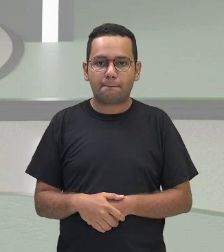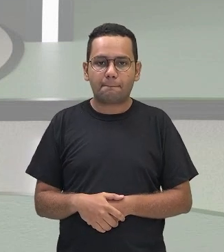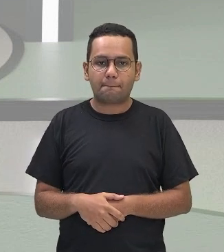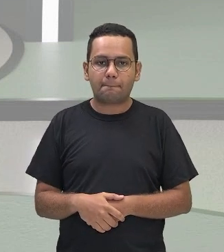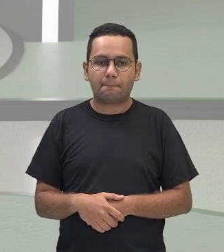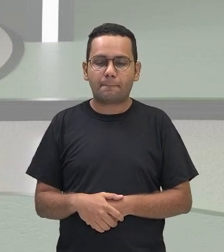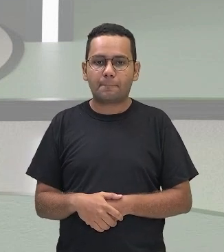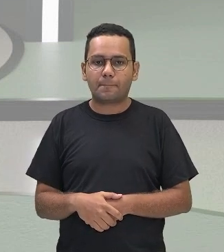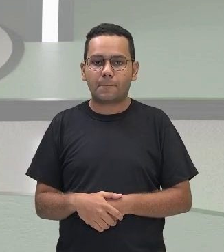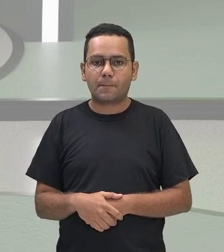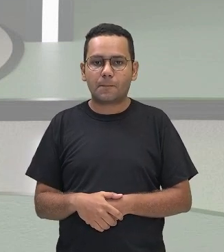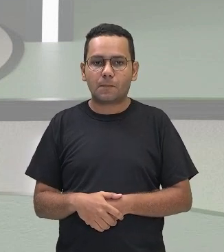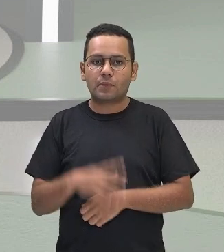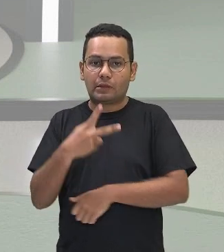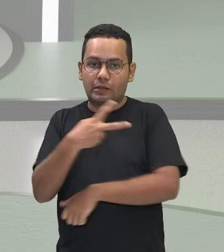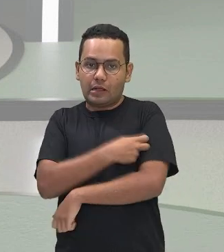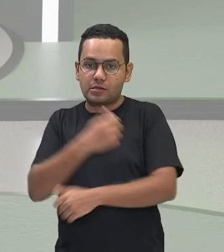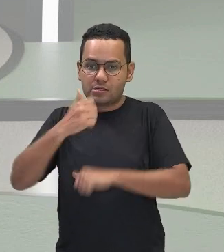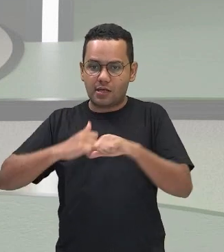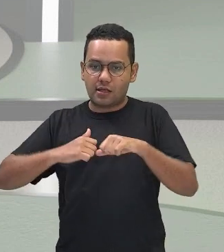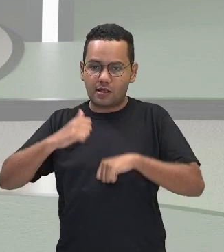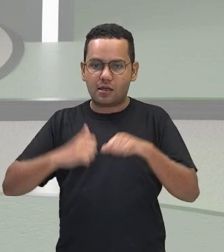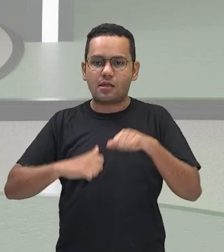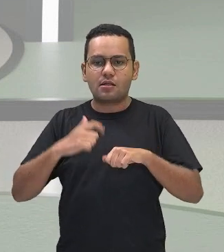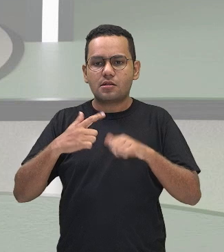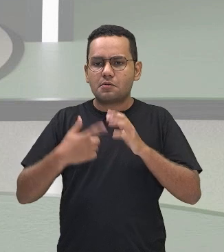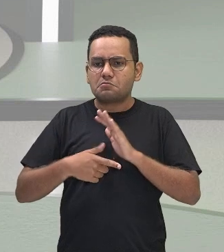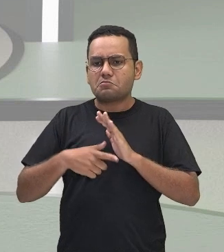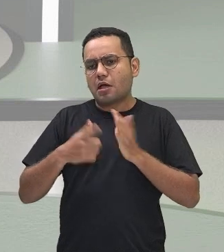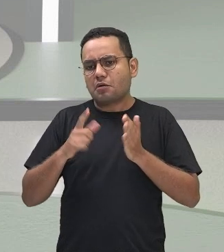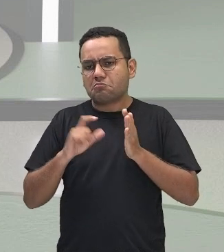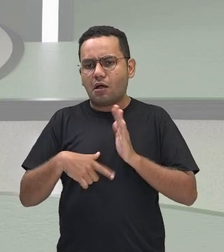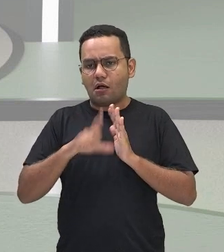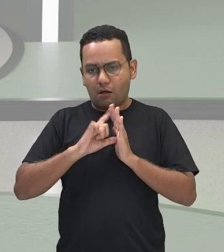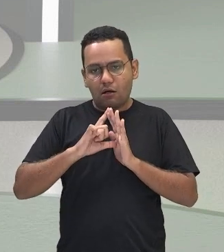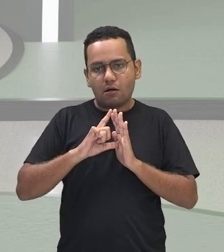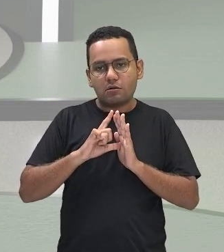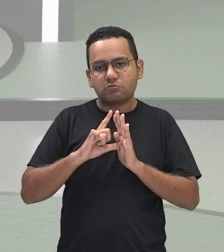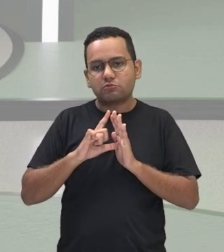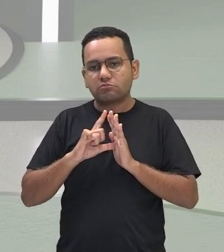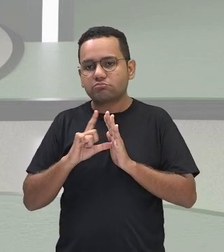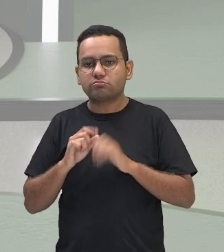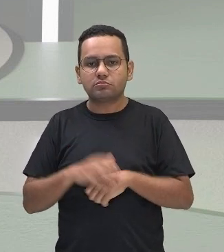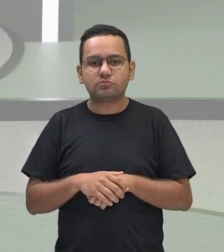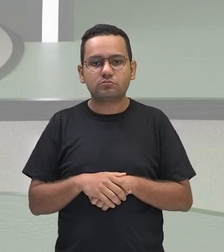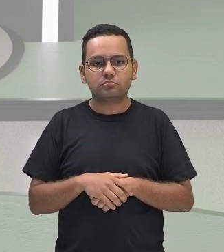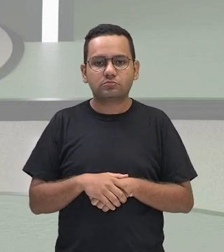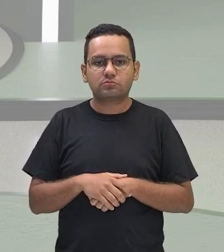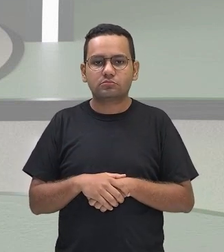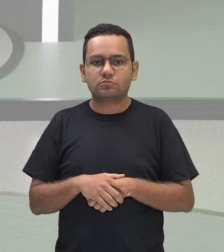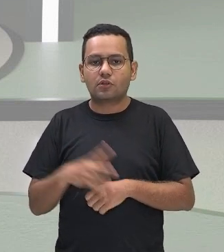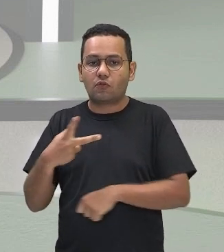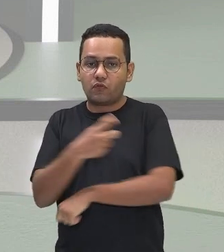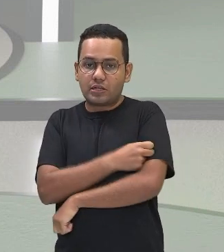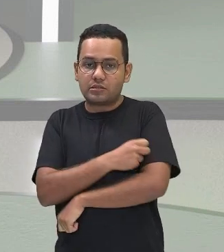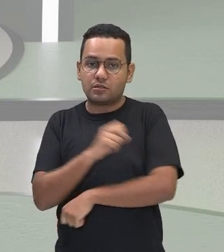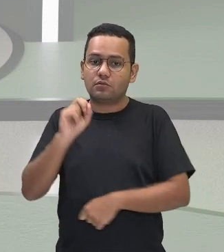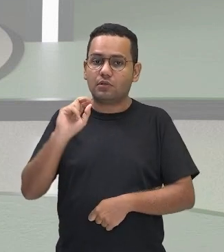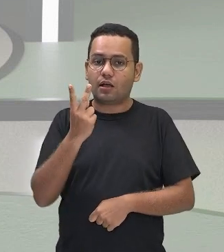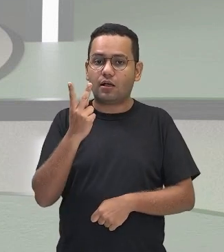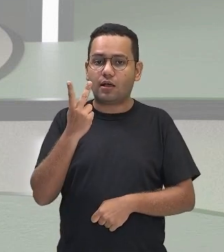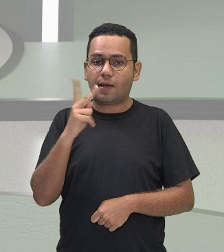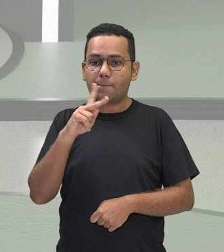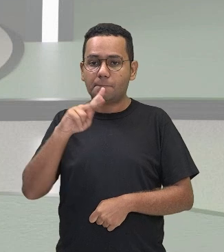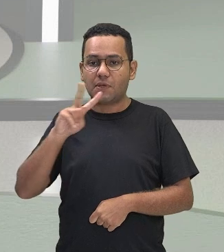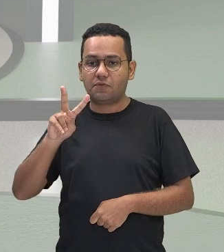testagem regular para detecção precoce e tratamento oportuno, vacinação contra a HPV e as